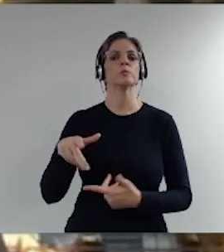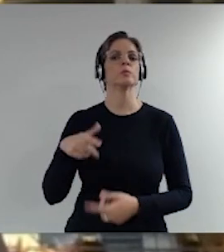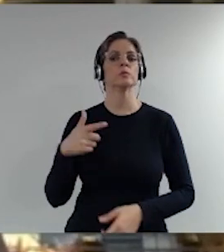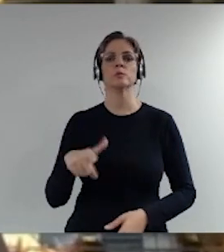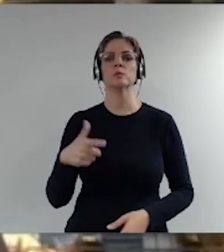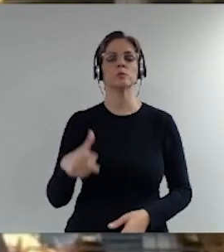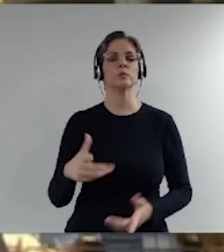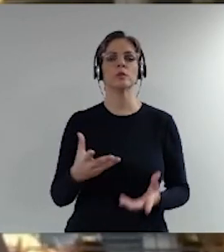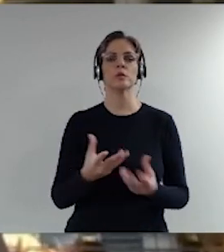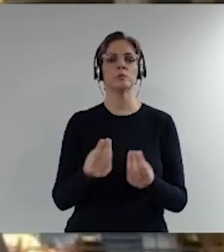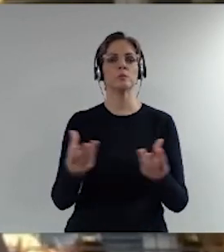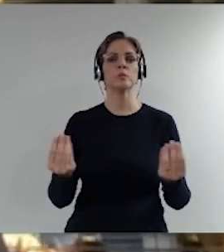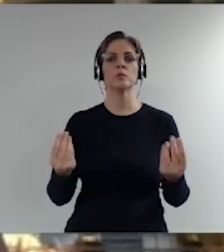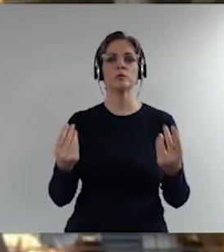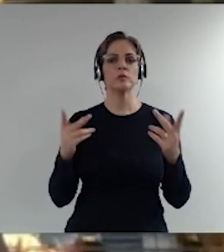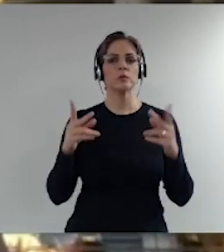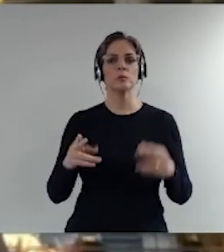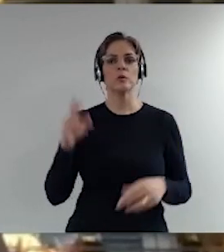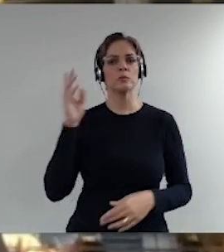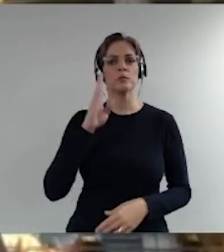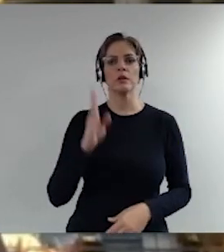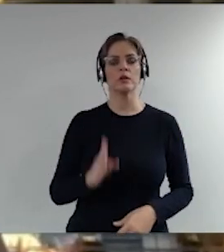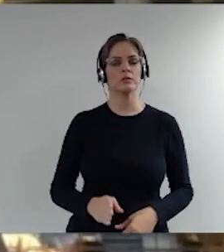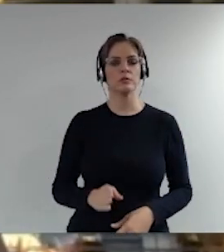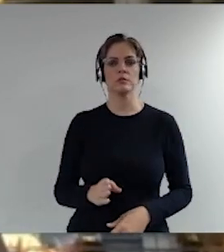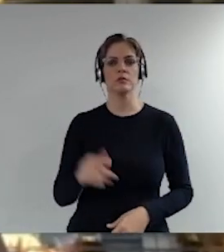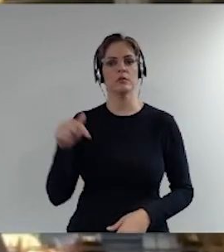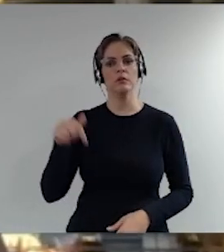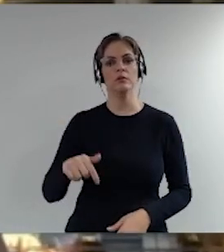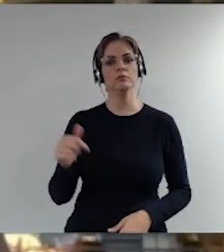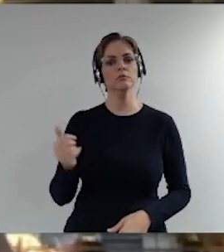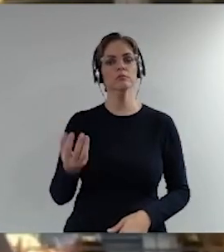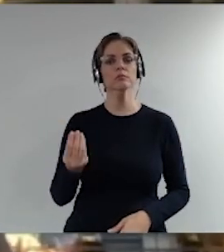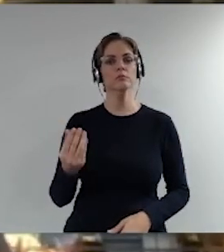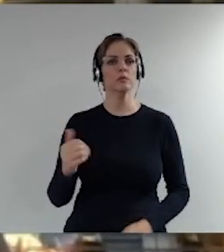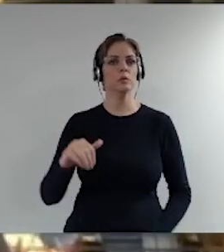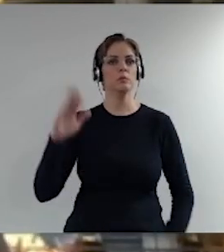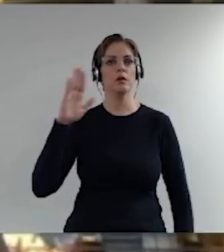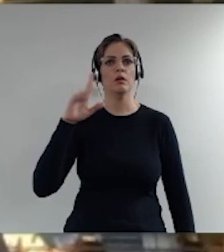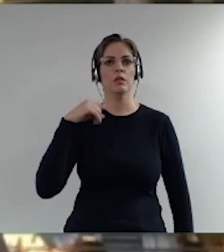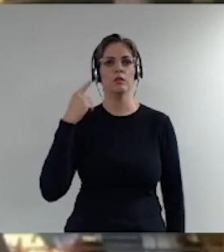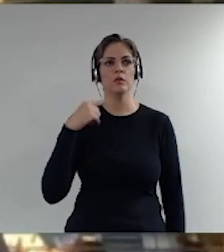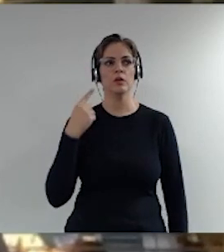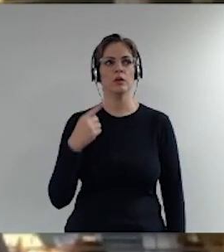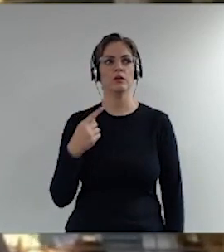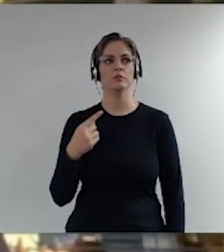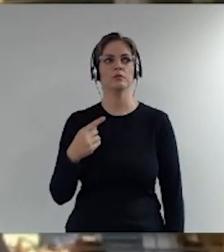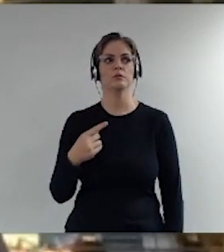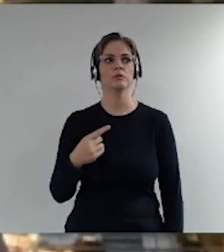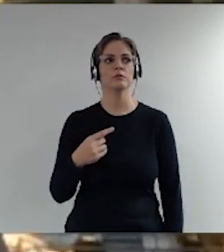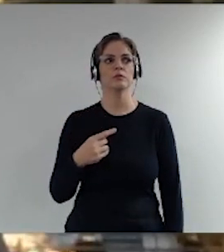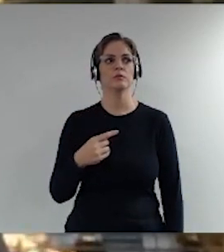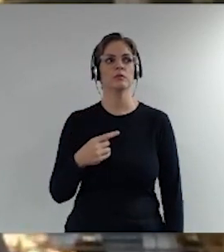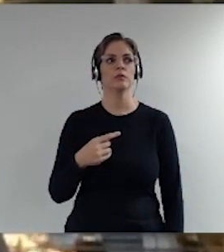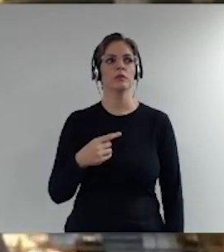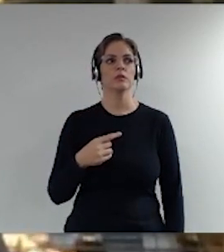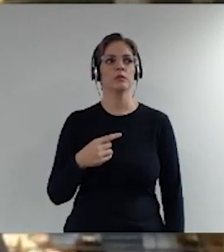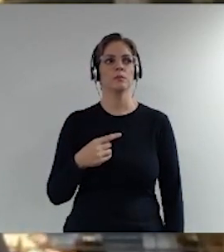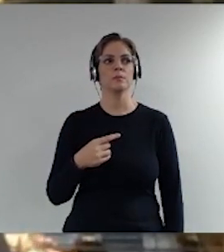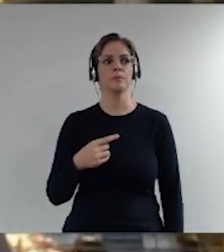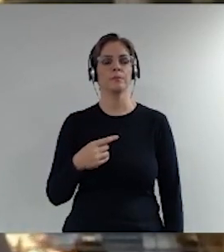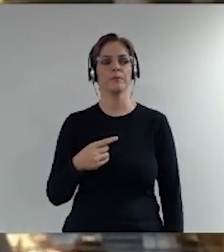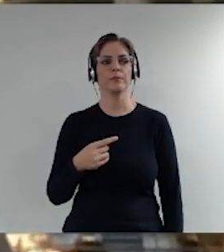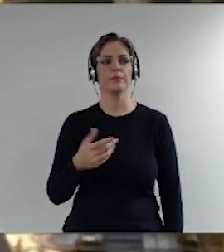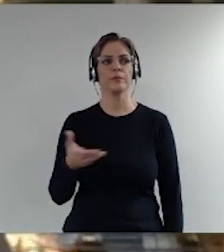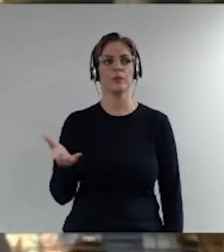cursos de direito quanto nós temos no Brasil, nem de inscritos como advogados. Ou seja, aquele jovem advogado hoje que chega no mercado de